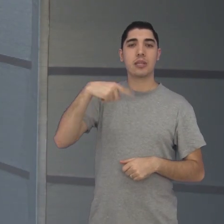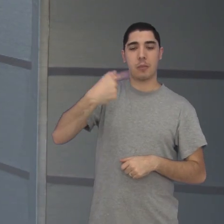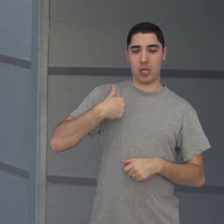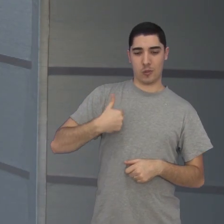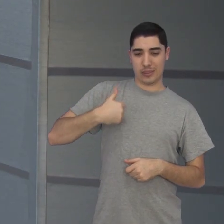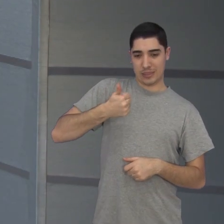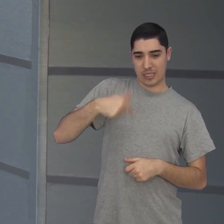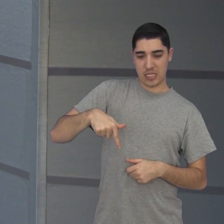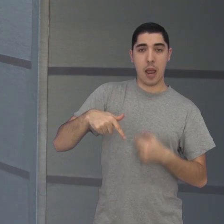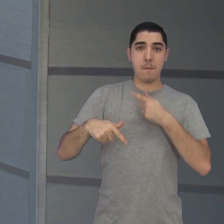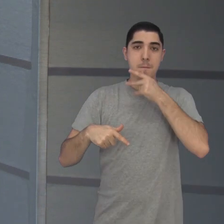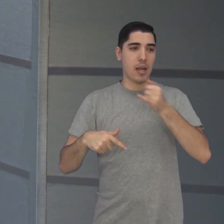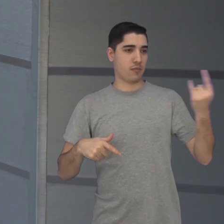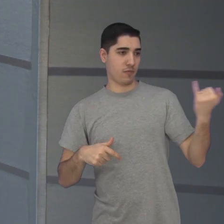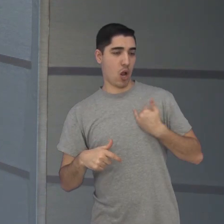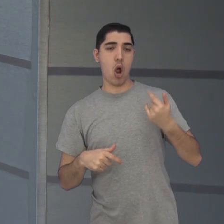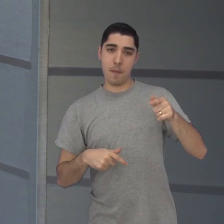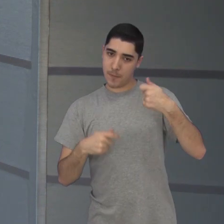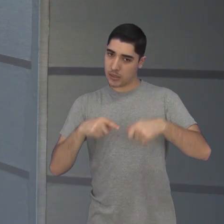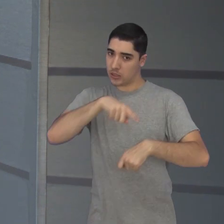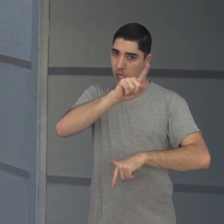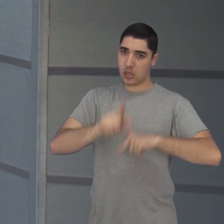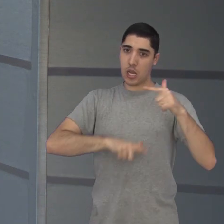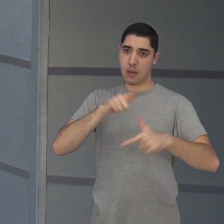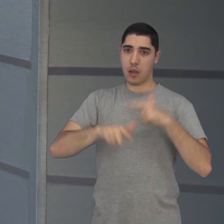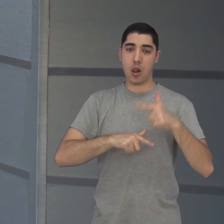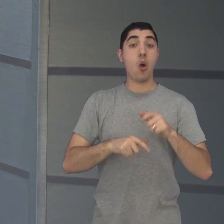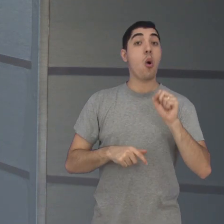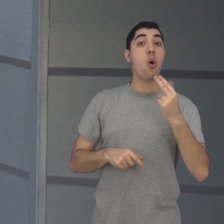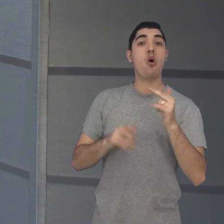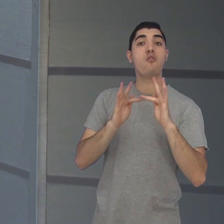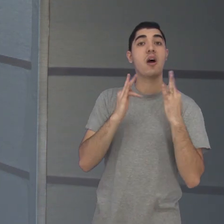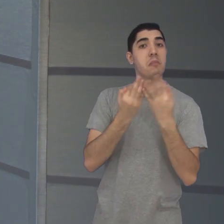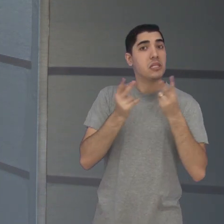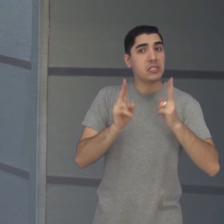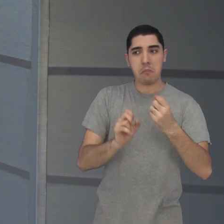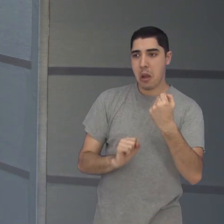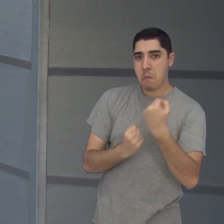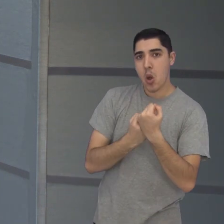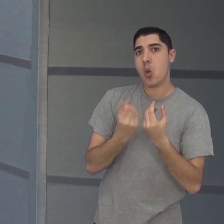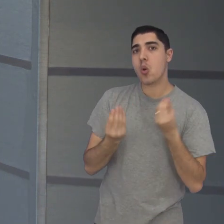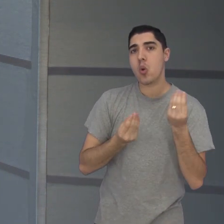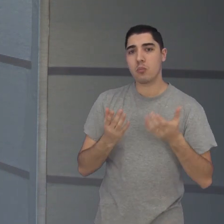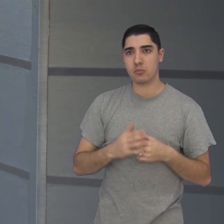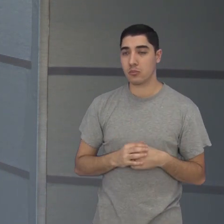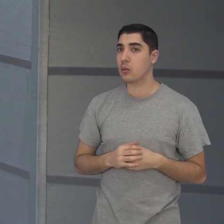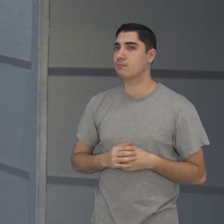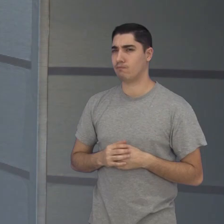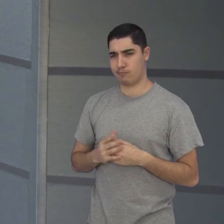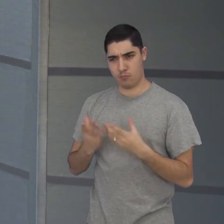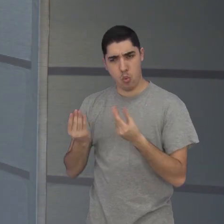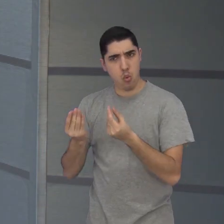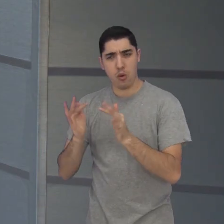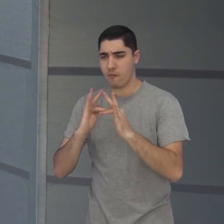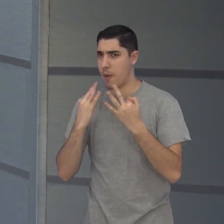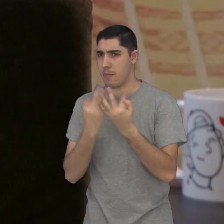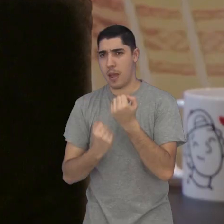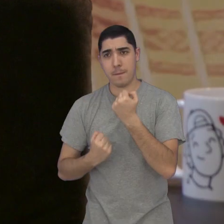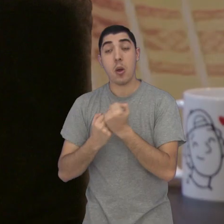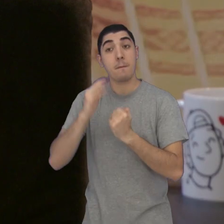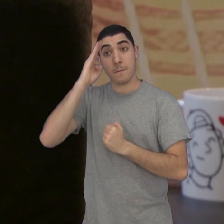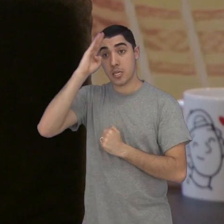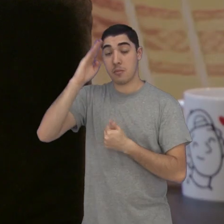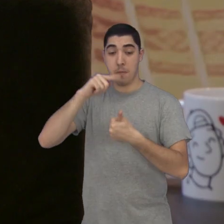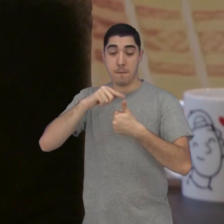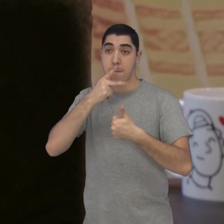anos, meu pai virou pra mim e falou, não, agora tá na hora de ser... Não, foi Ou sua família personagem. sempre te apoiou, sempre te respeitou nisso? Muito, principalmente meu